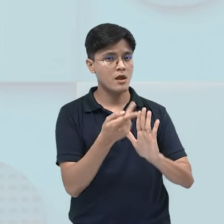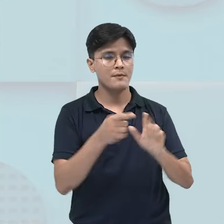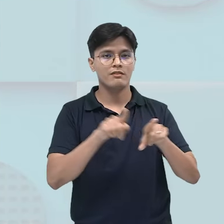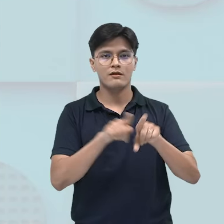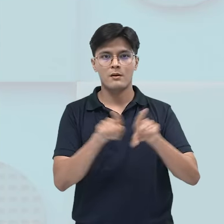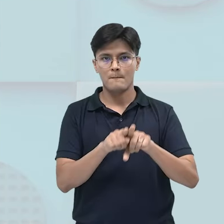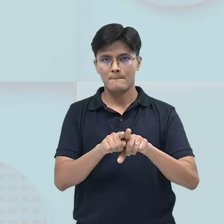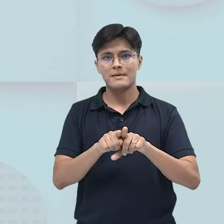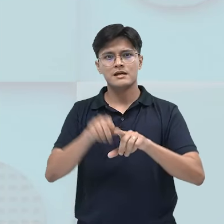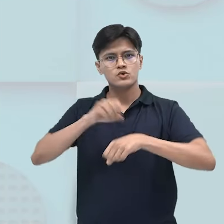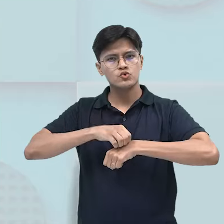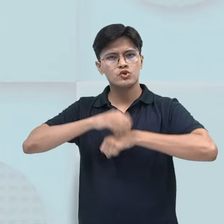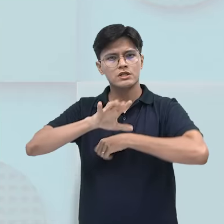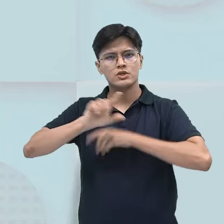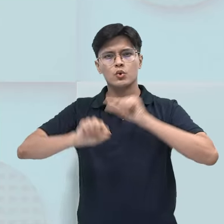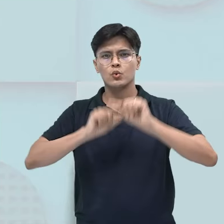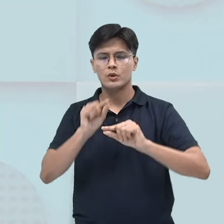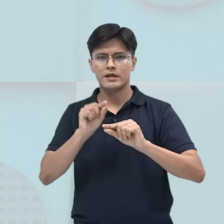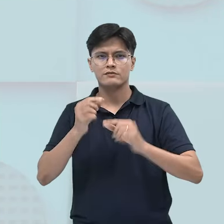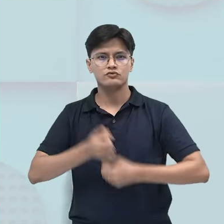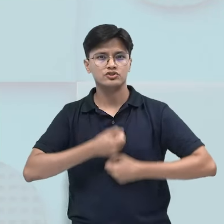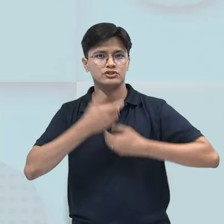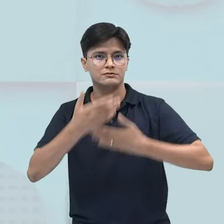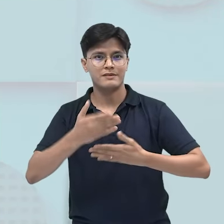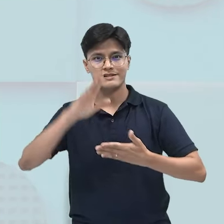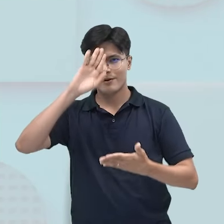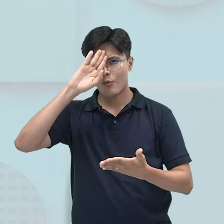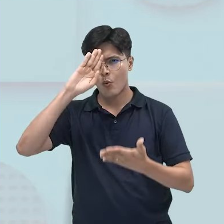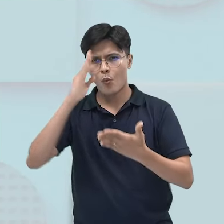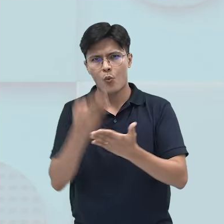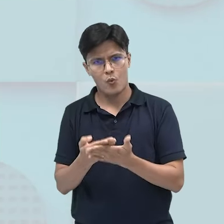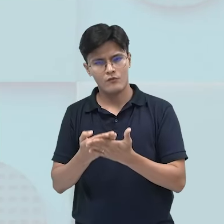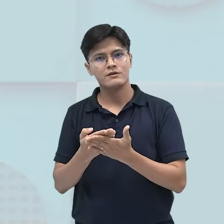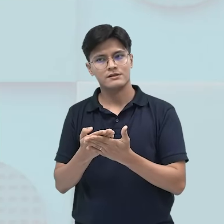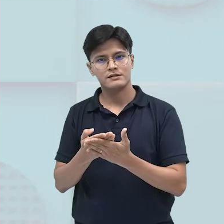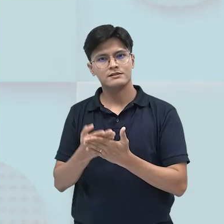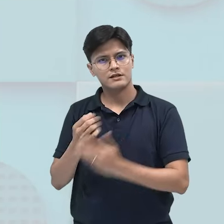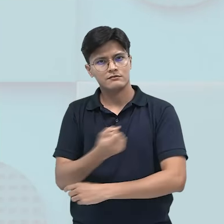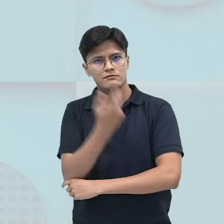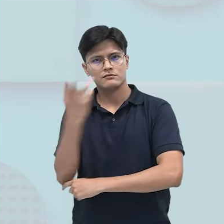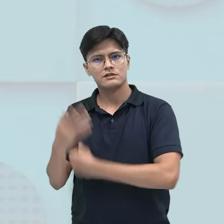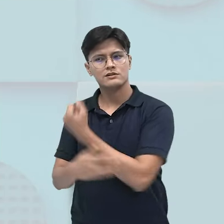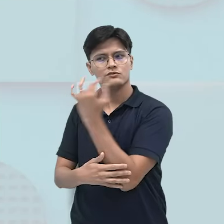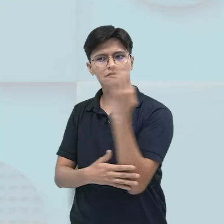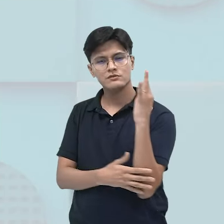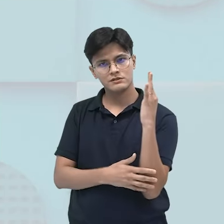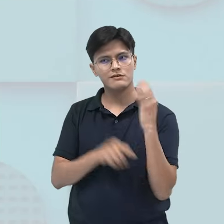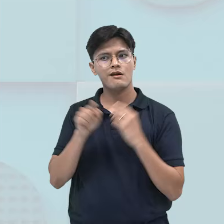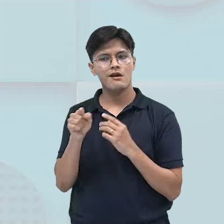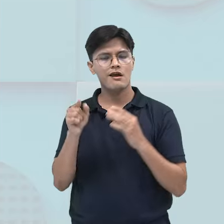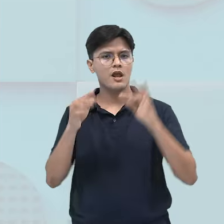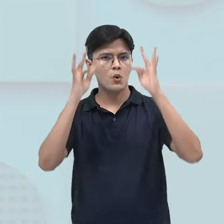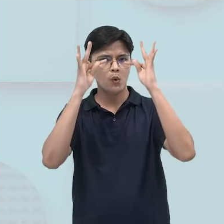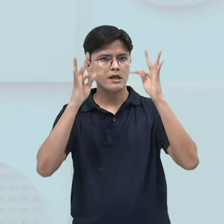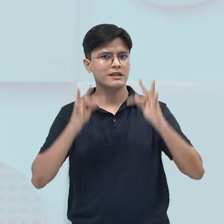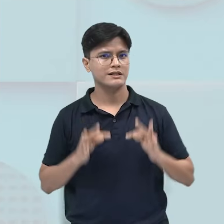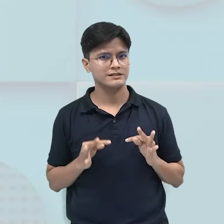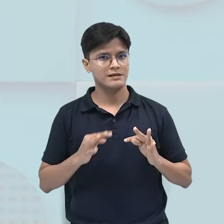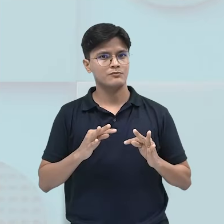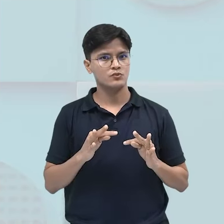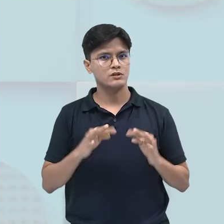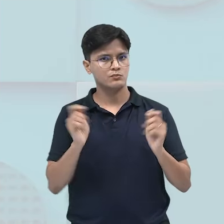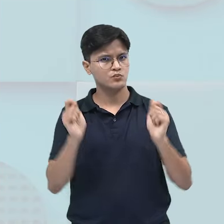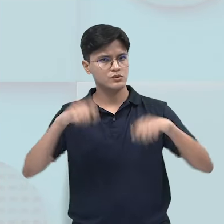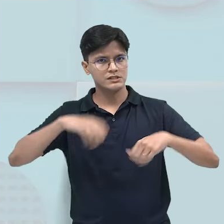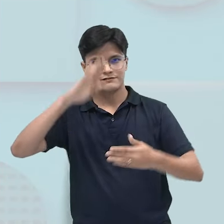sugerir uma crença, uma confiança na natureza como uma testemunha confiável,